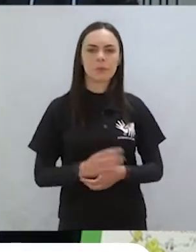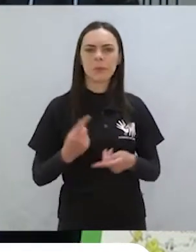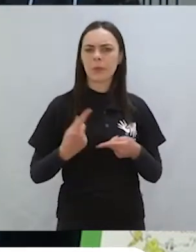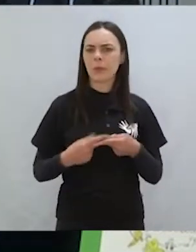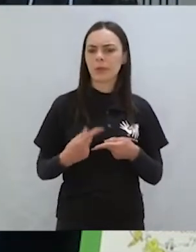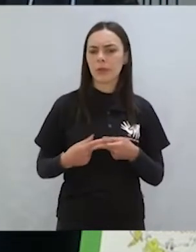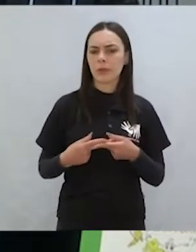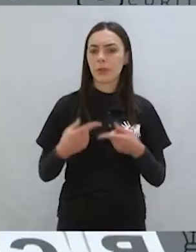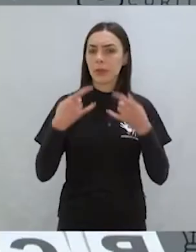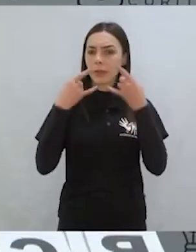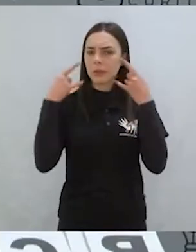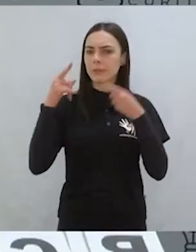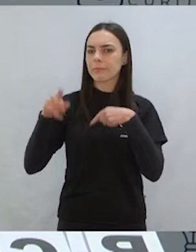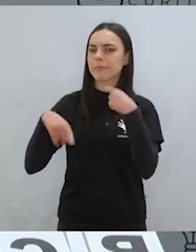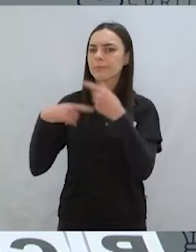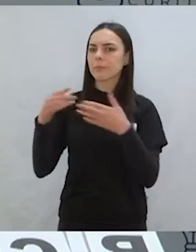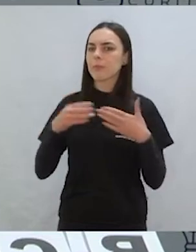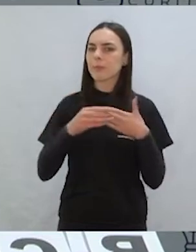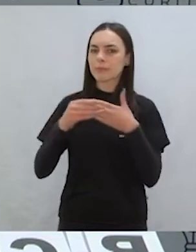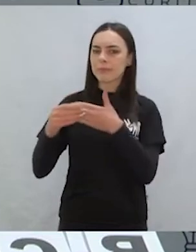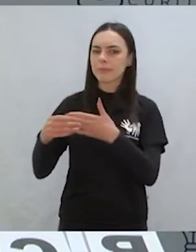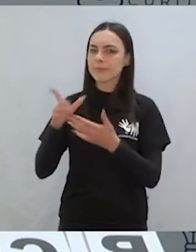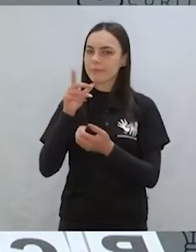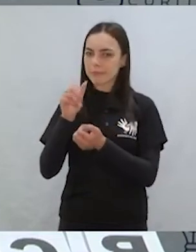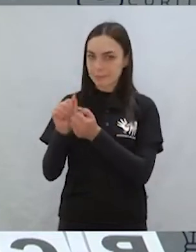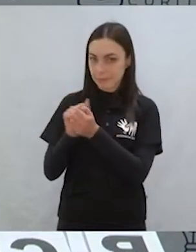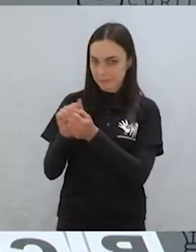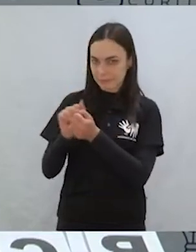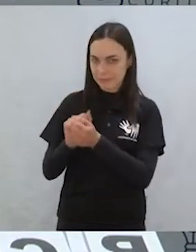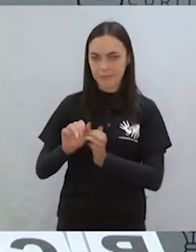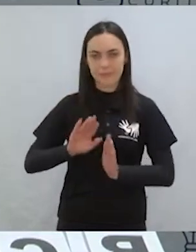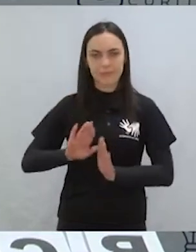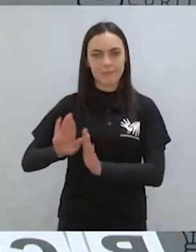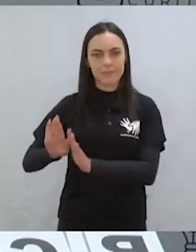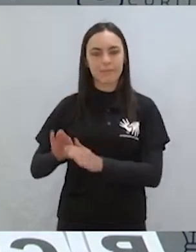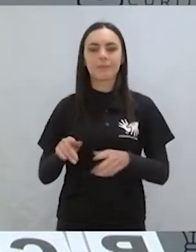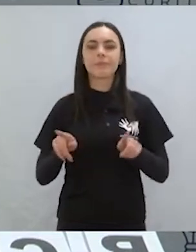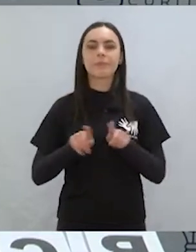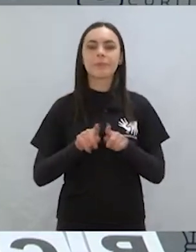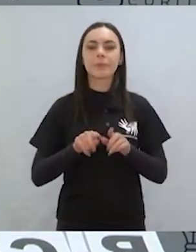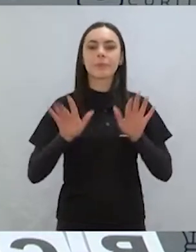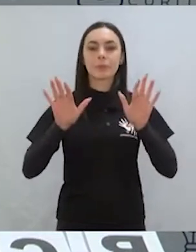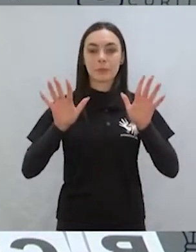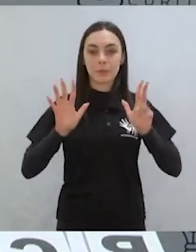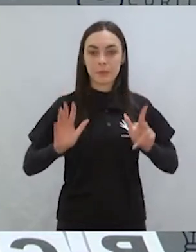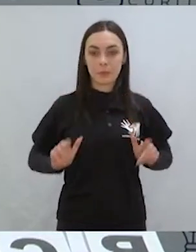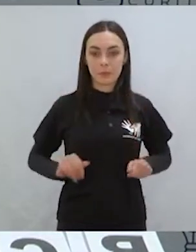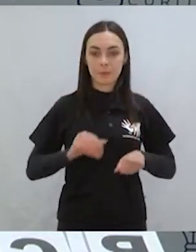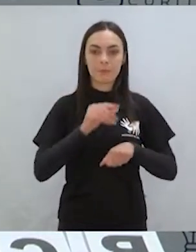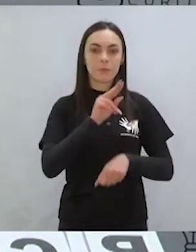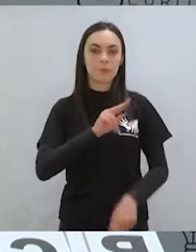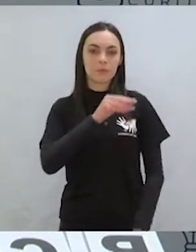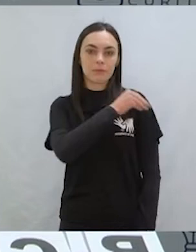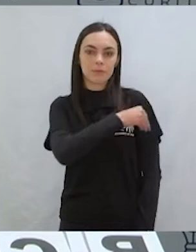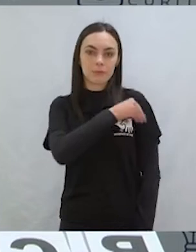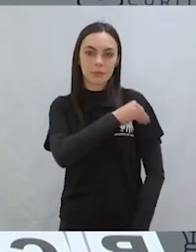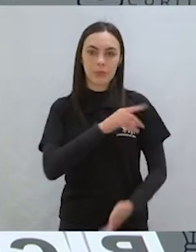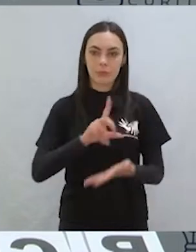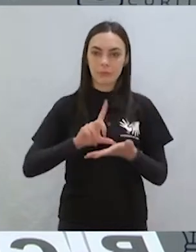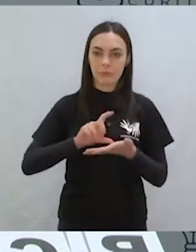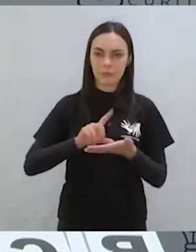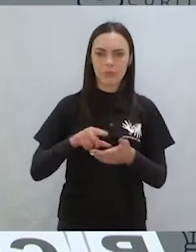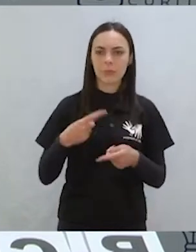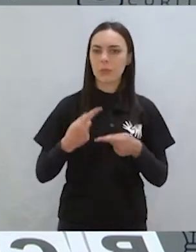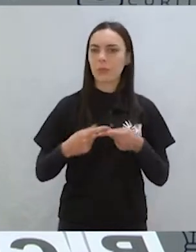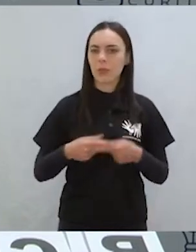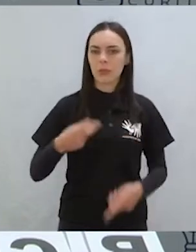porque essa máscara eu vou levar para lavar. Vou higienizar as minhas mãos com álcool em gel, porque aqui nós